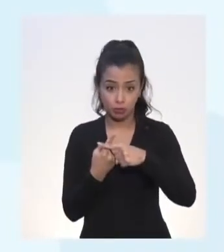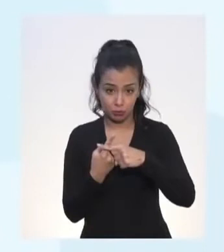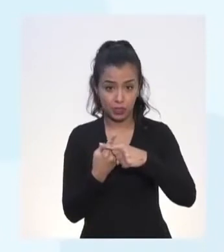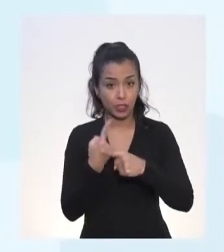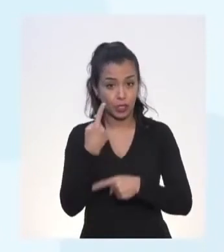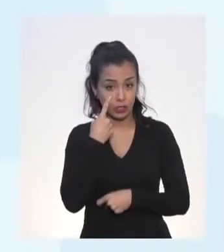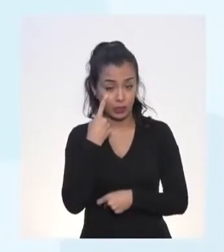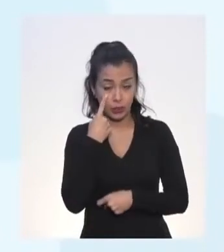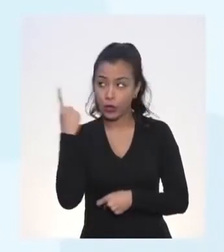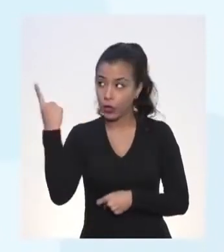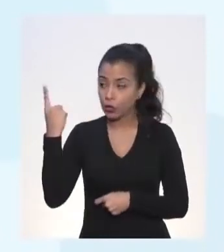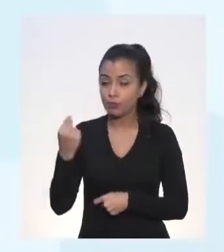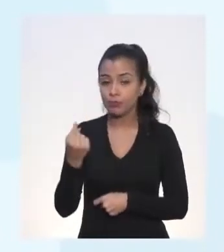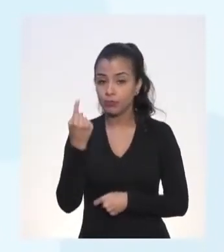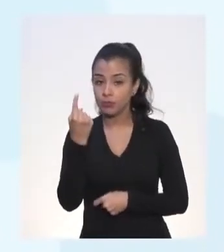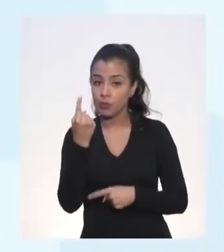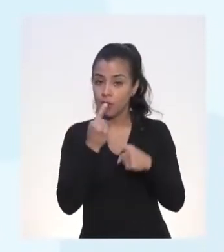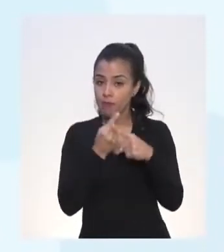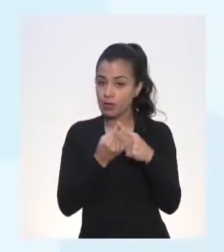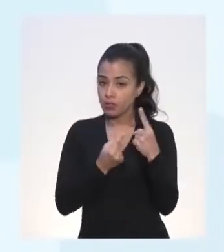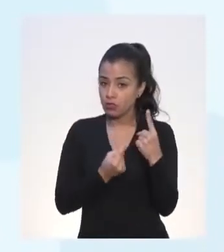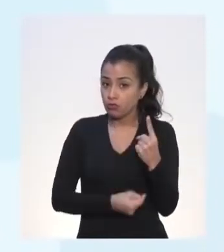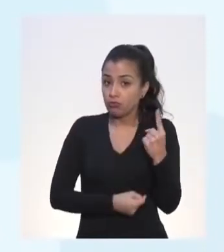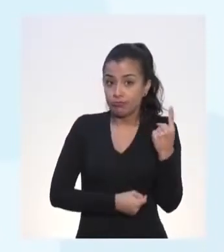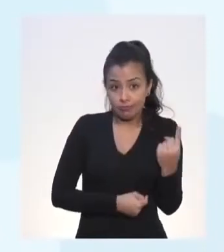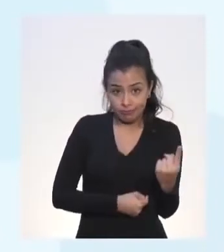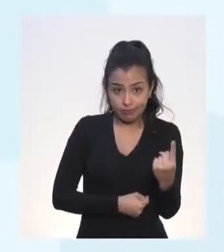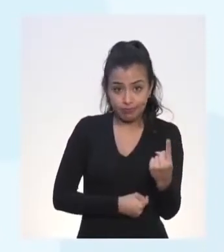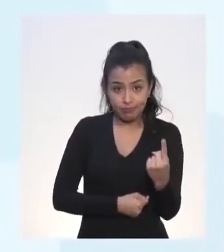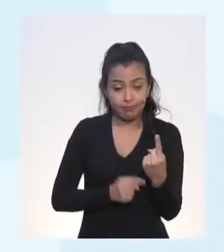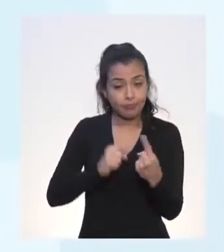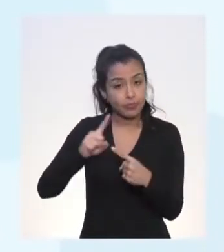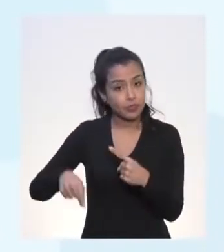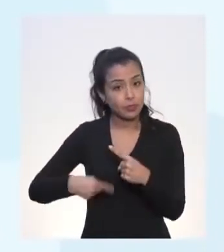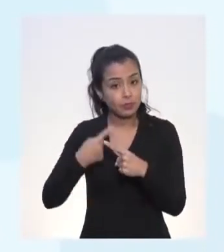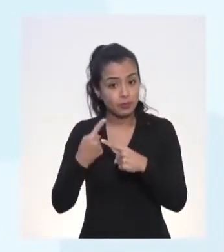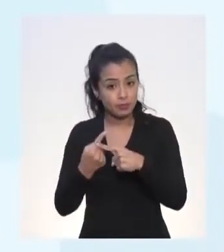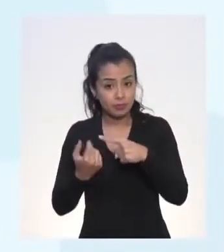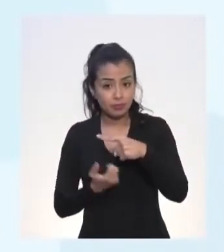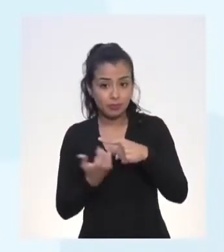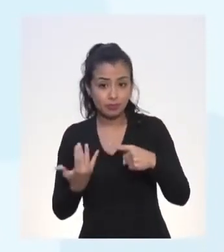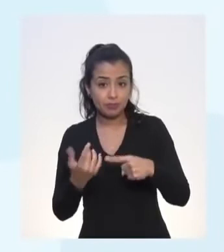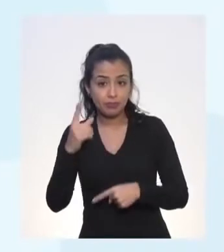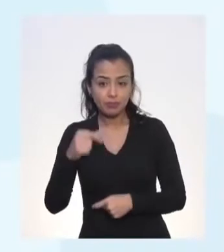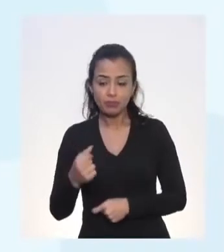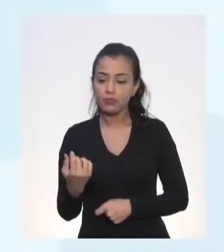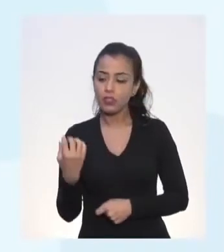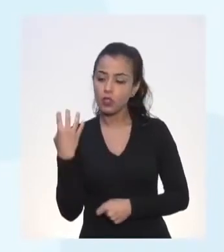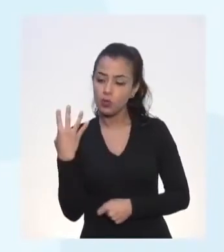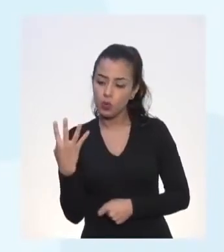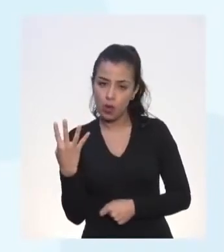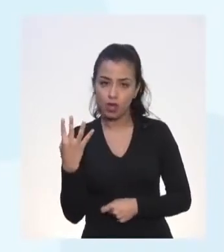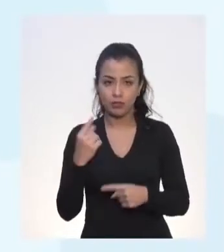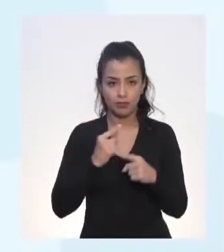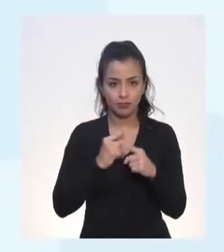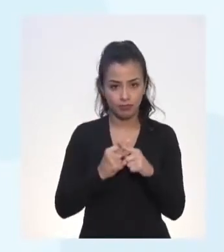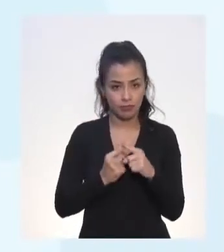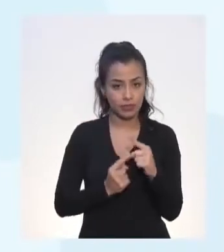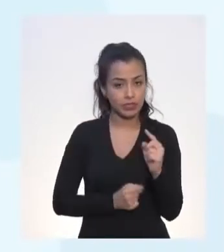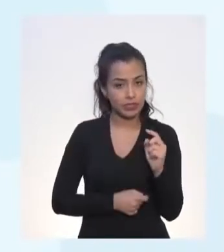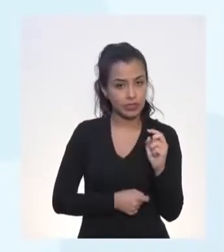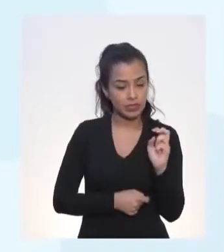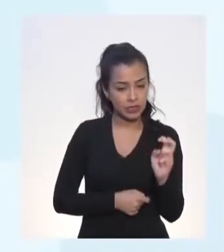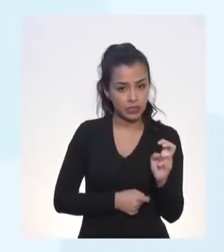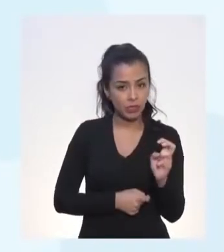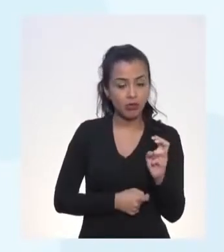ó, 1 vezes 1, 1, e multipliquei os meios, portanto, 4 vezes 5, Exato. 20. Tá? E daí que veio